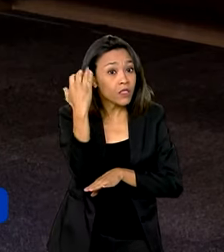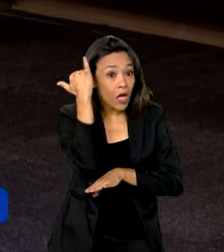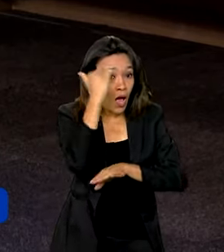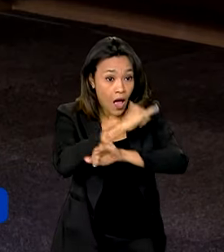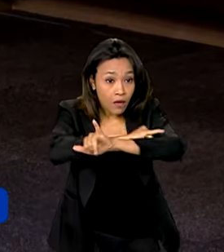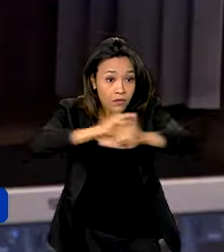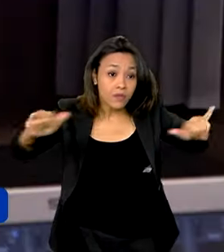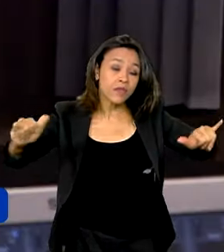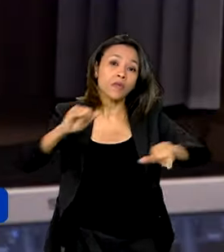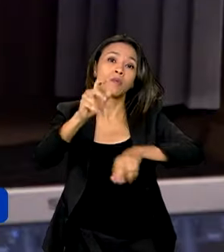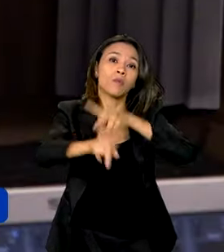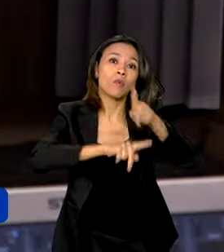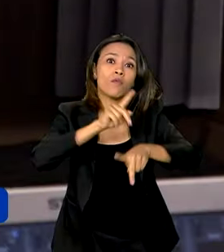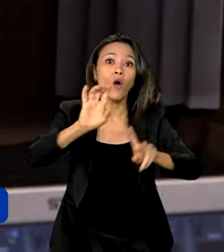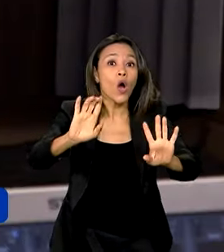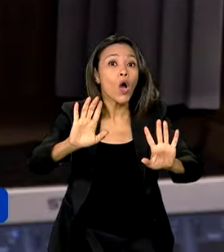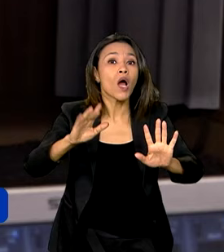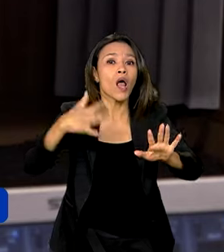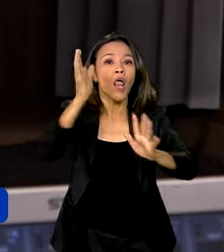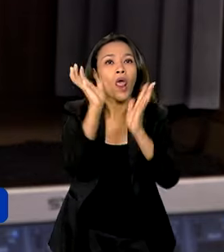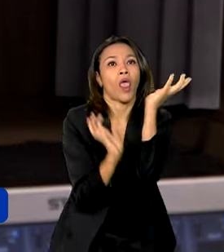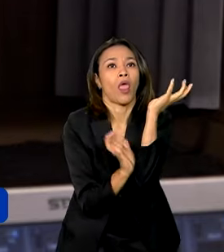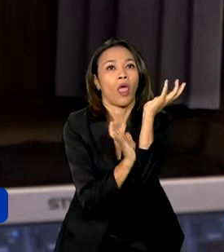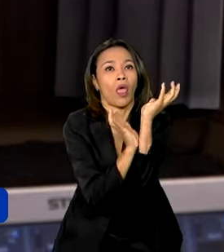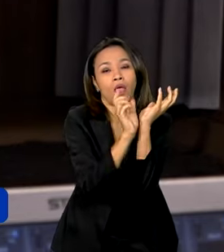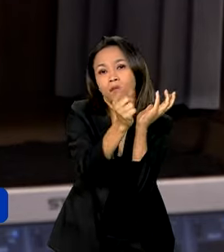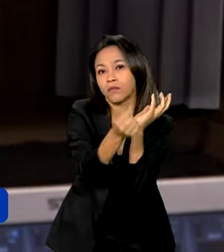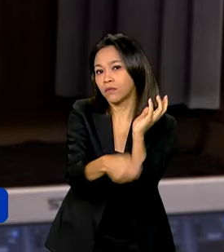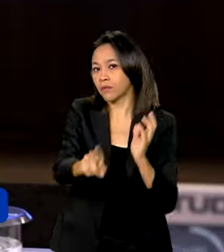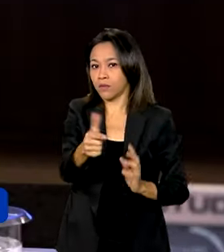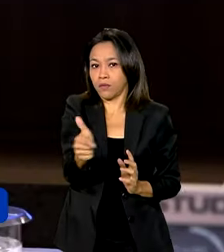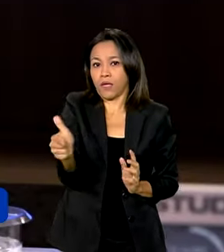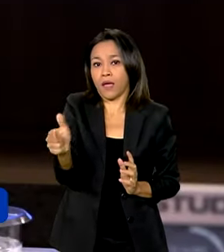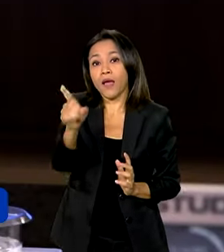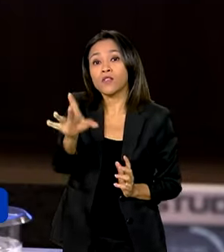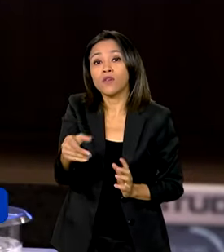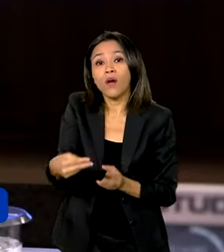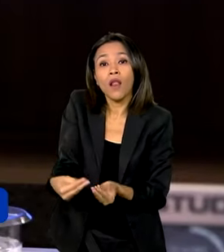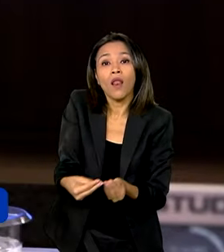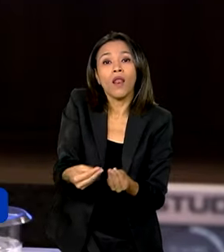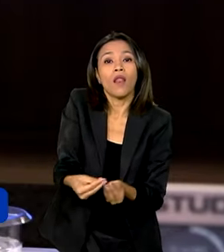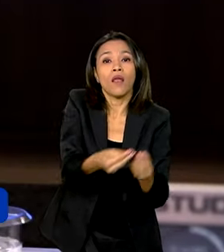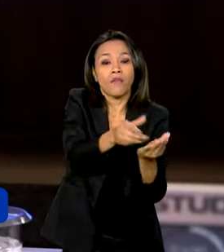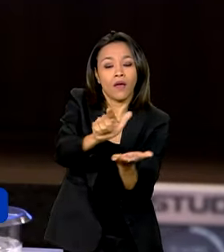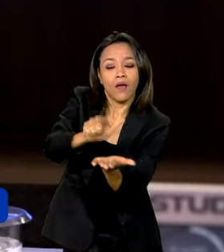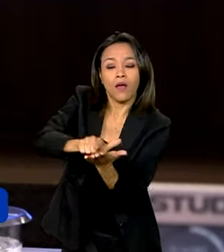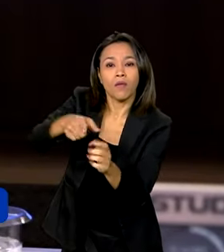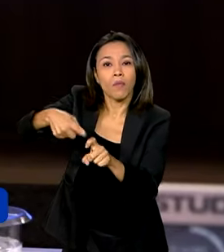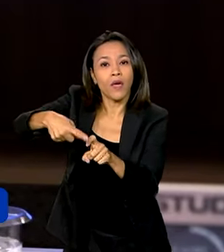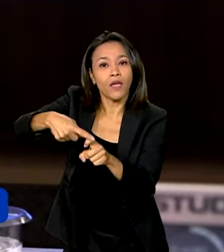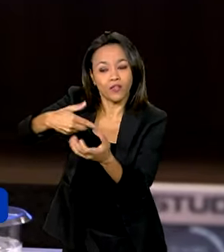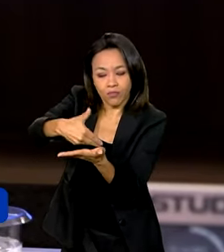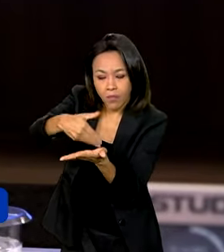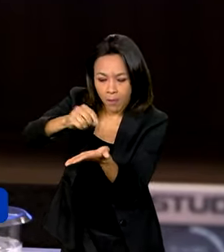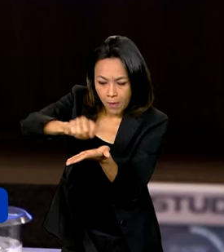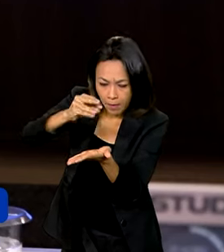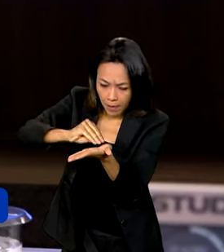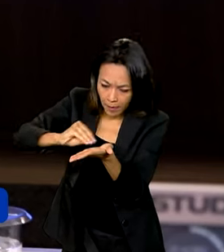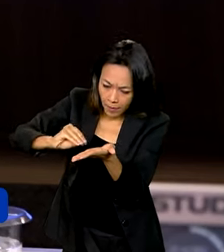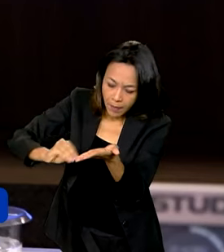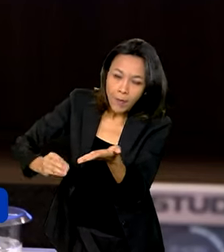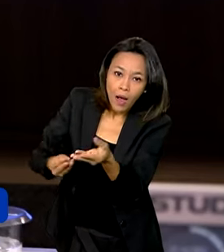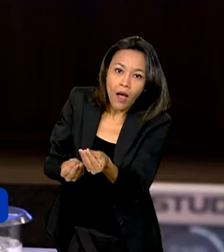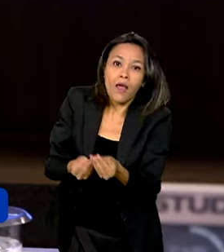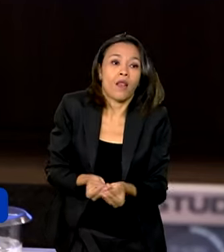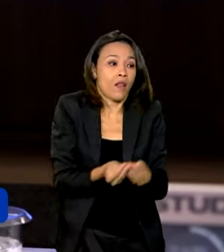o único pré-requisito é levar a receita do médico não é isso ministra exatamente a receita ela Nós aceitamos no